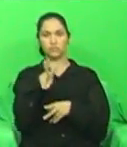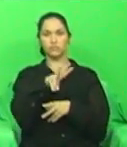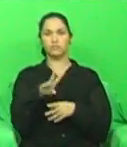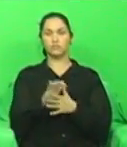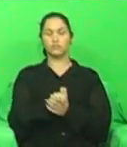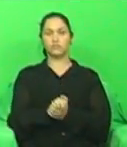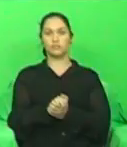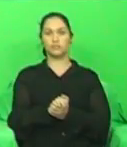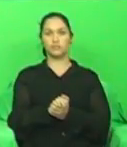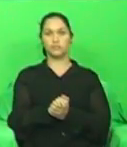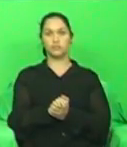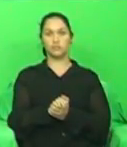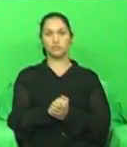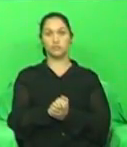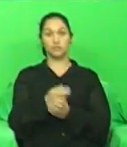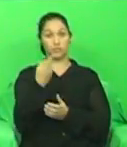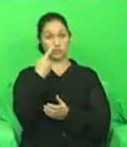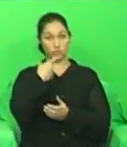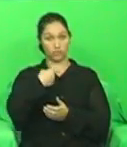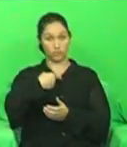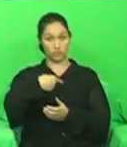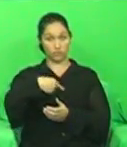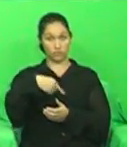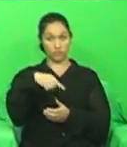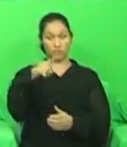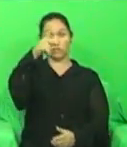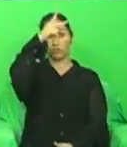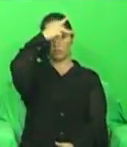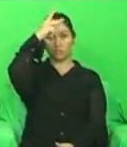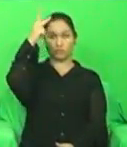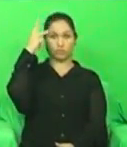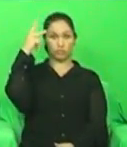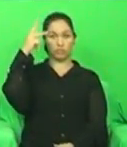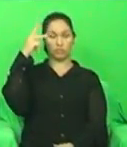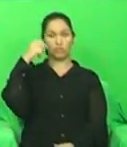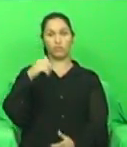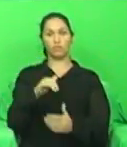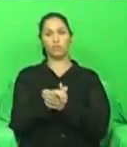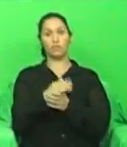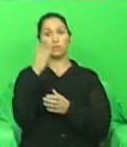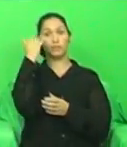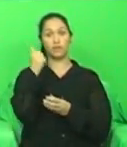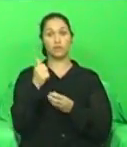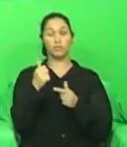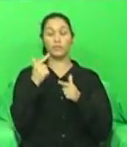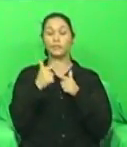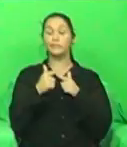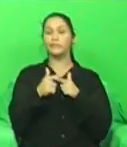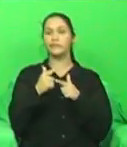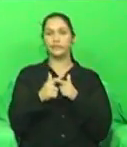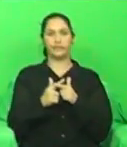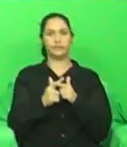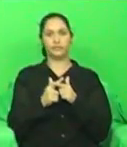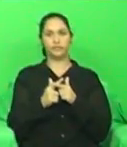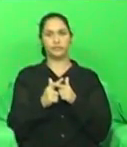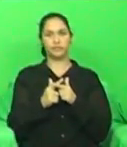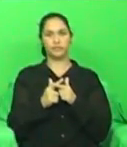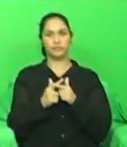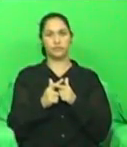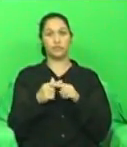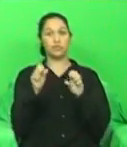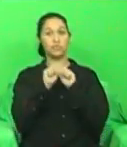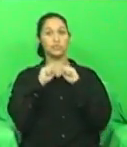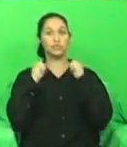vou me dirigir ao prefeito municipal amanhã para saber da onde partiu essa determinação de que os nossos